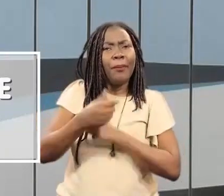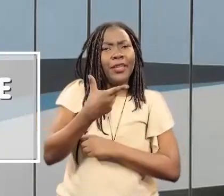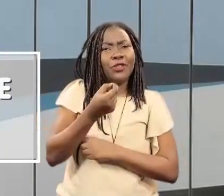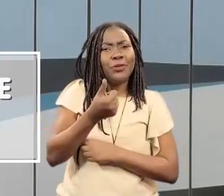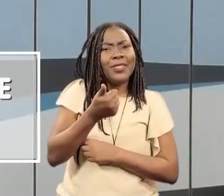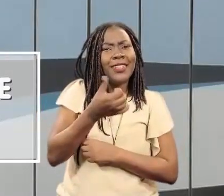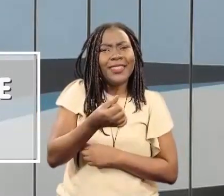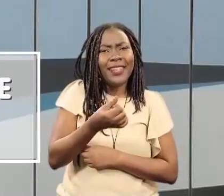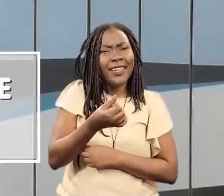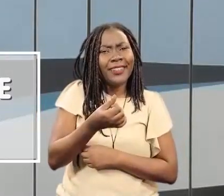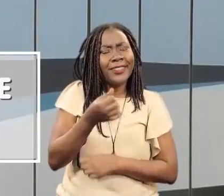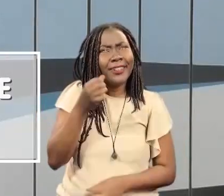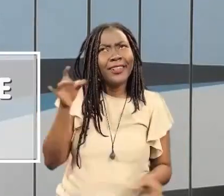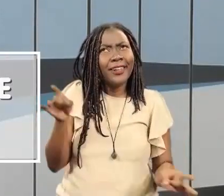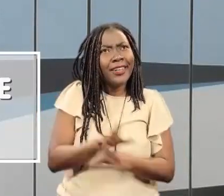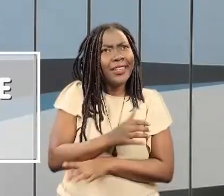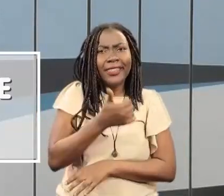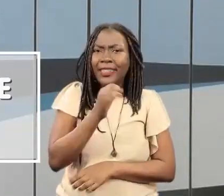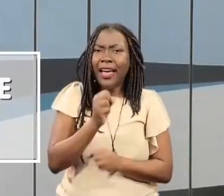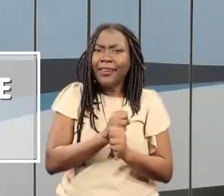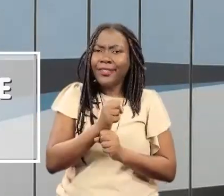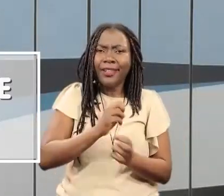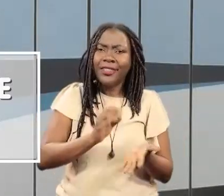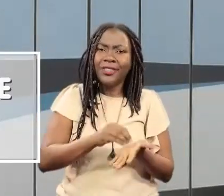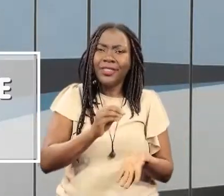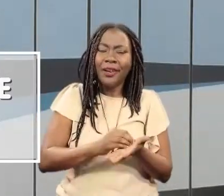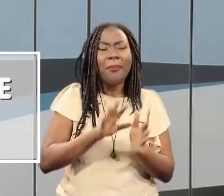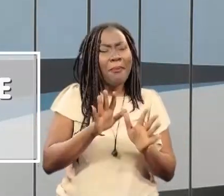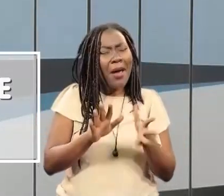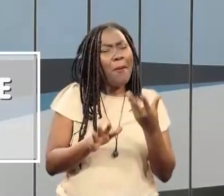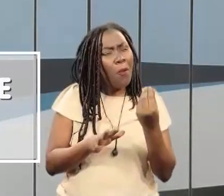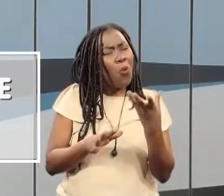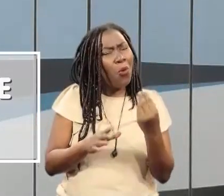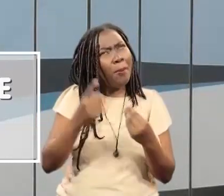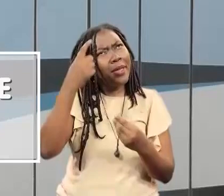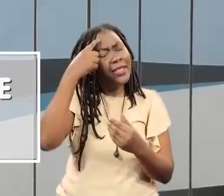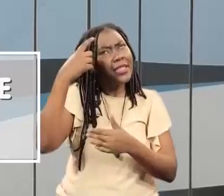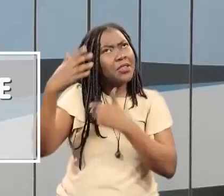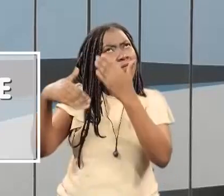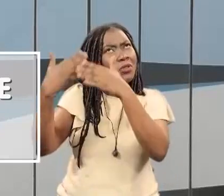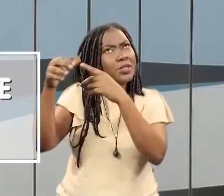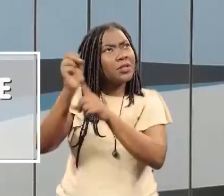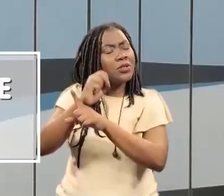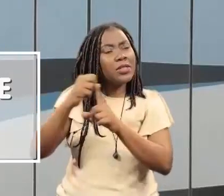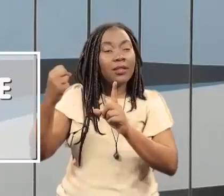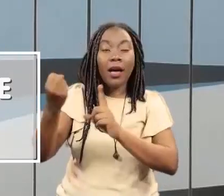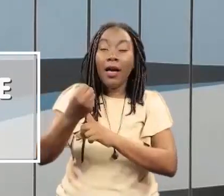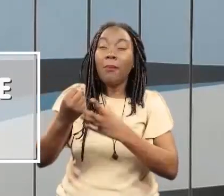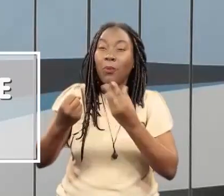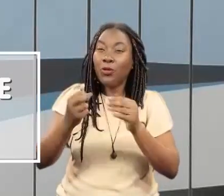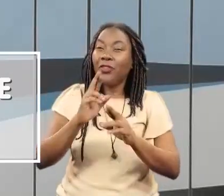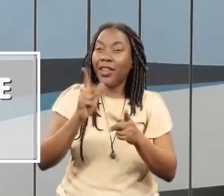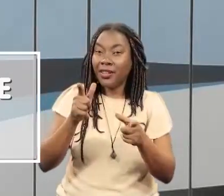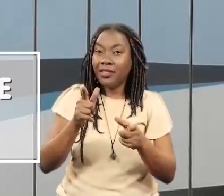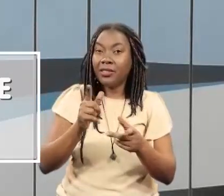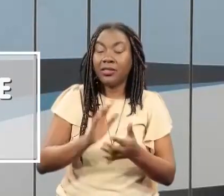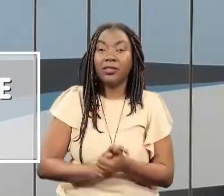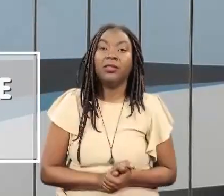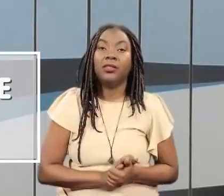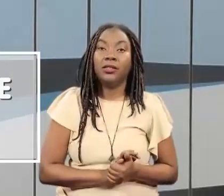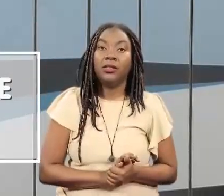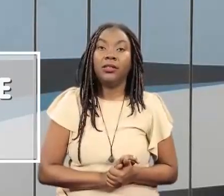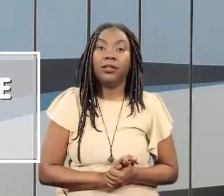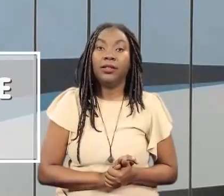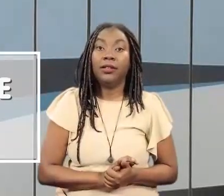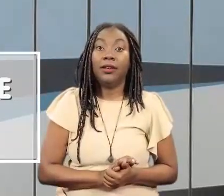tem nem 10 anos que eu estou formada ainda, mas é muito, né? Pensando na evolução da sociedade, é muito diferente. Muito diferente. A